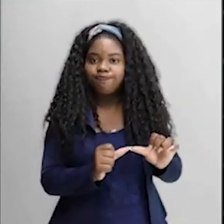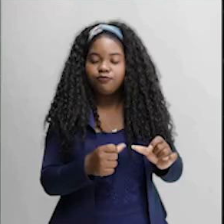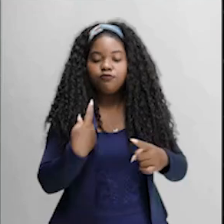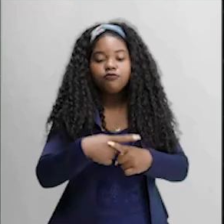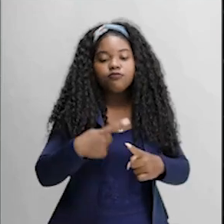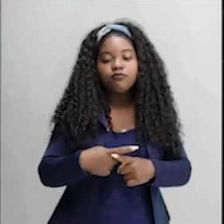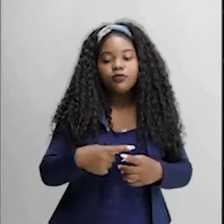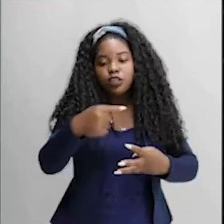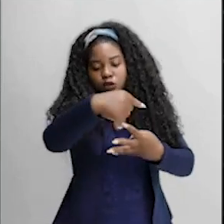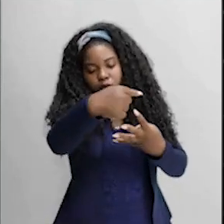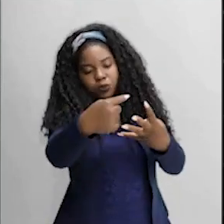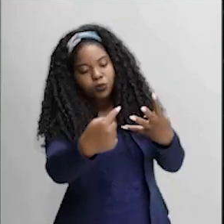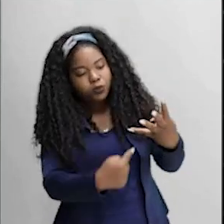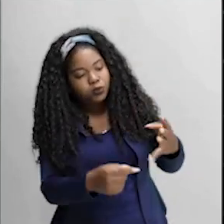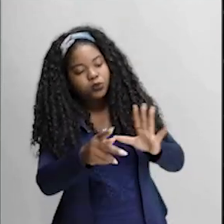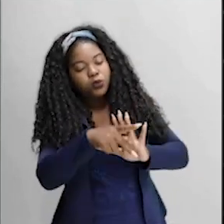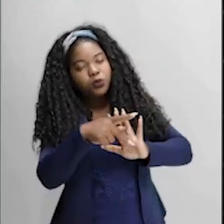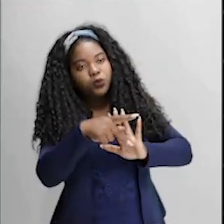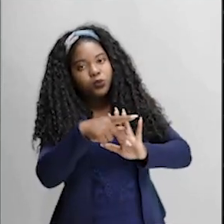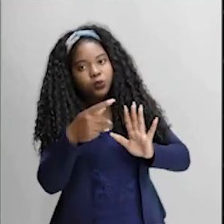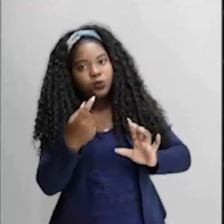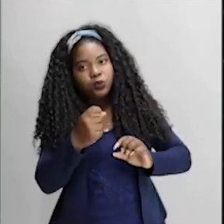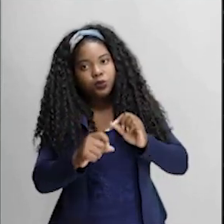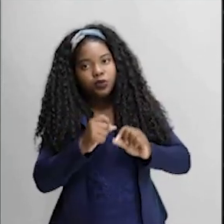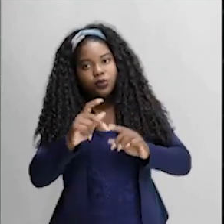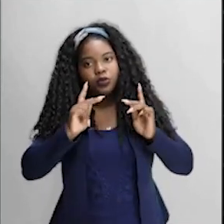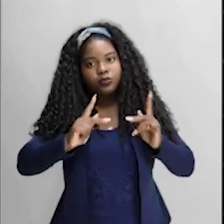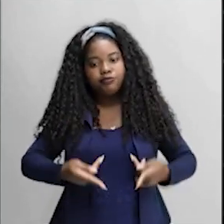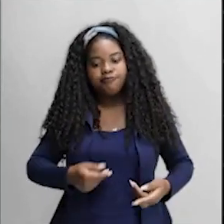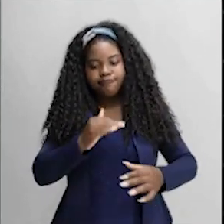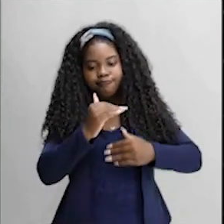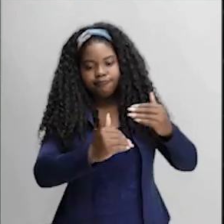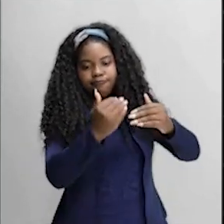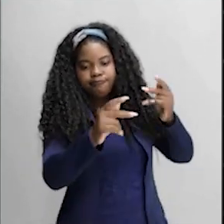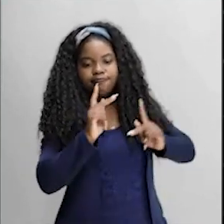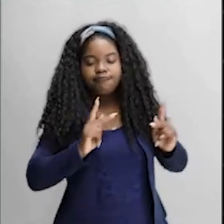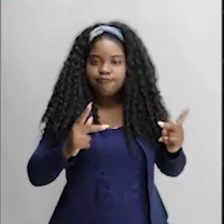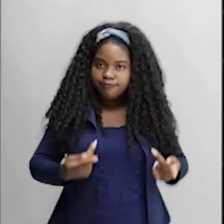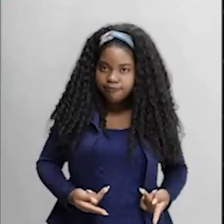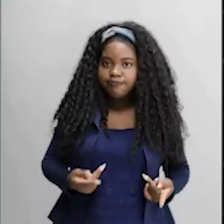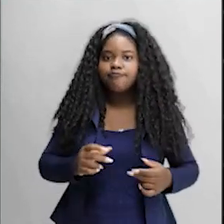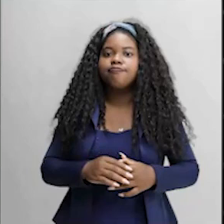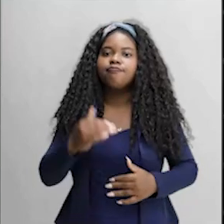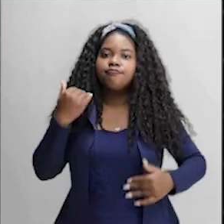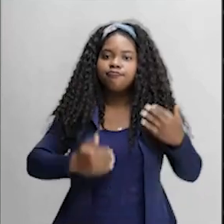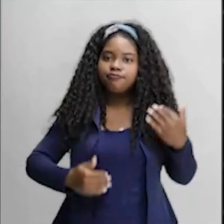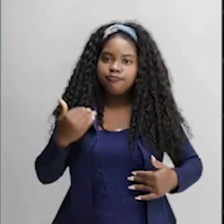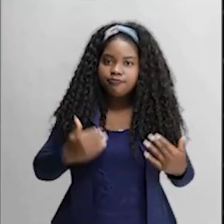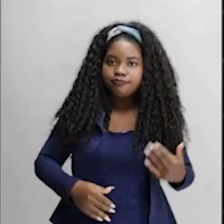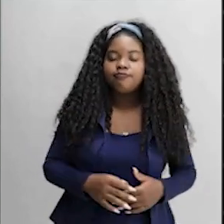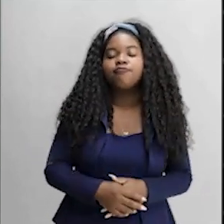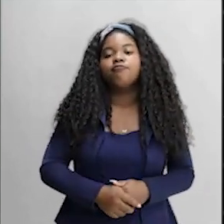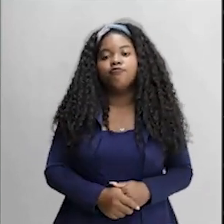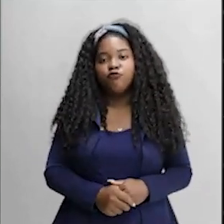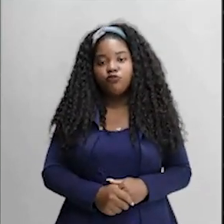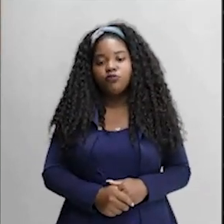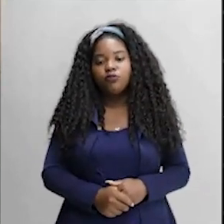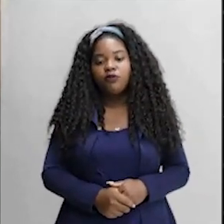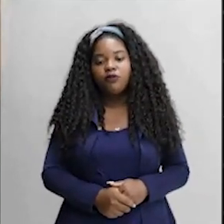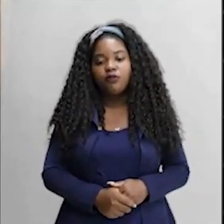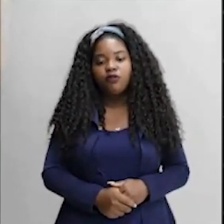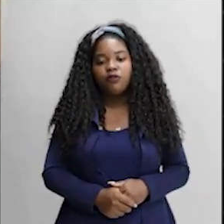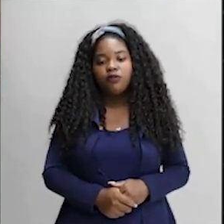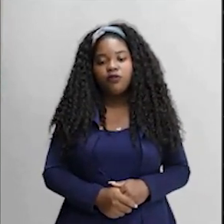elementos ali do próprio corpo humano, de desenvolver o próprio corpo, da maturidade do corpo, que eu vou depender muito mais